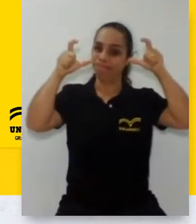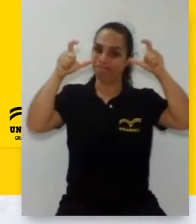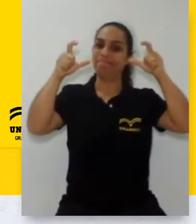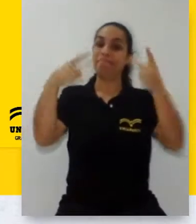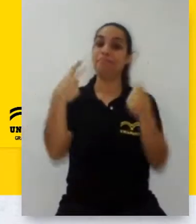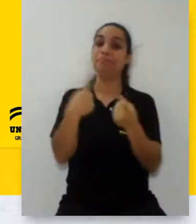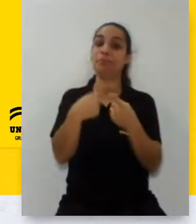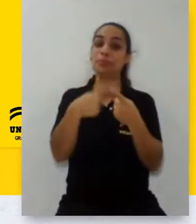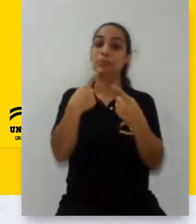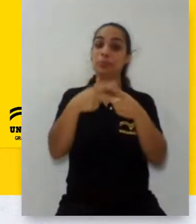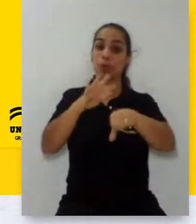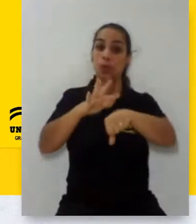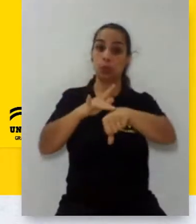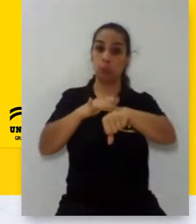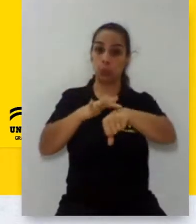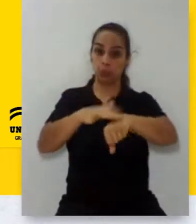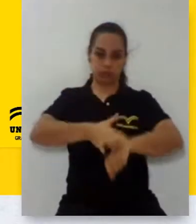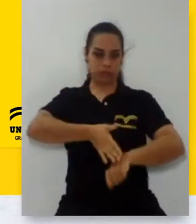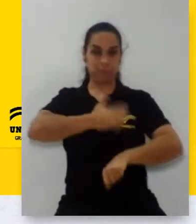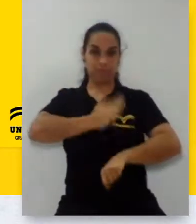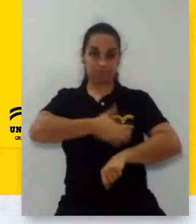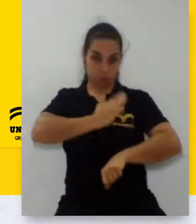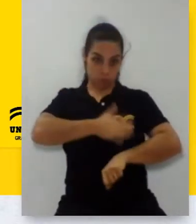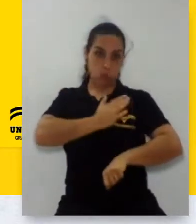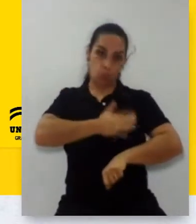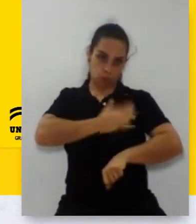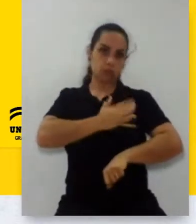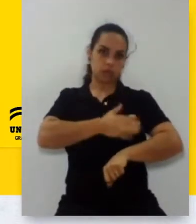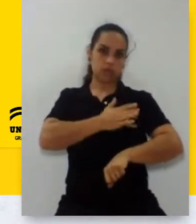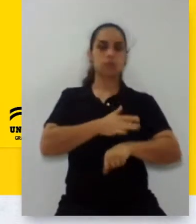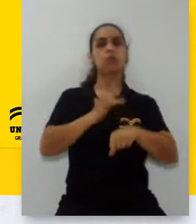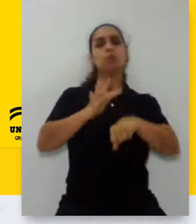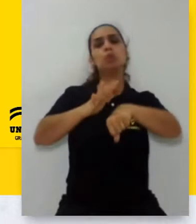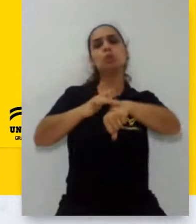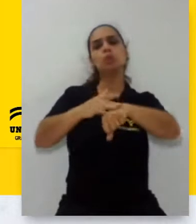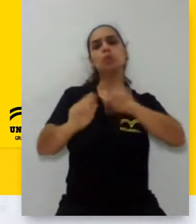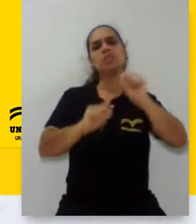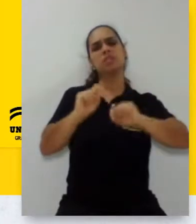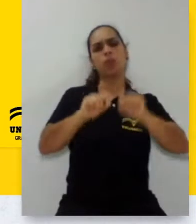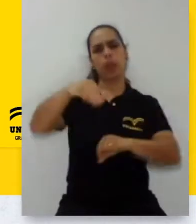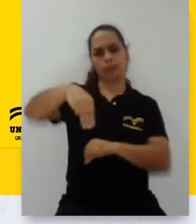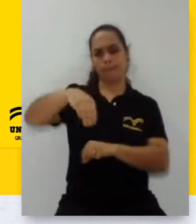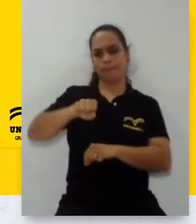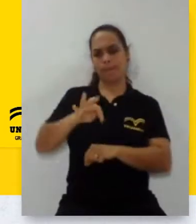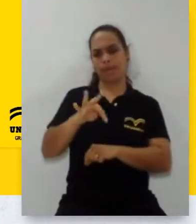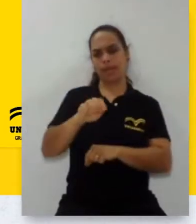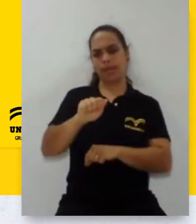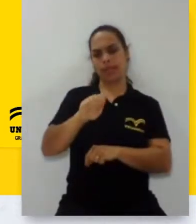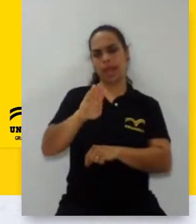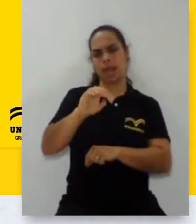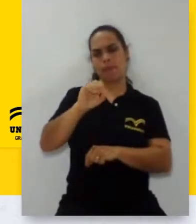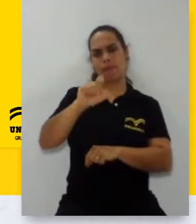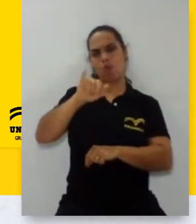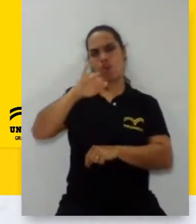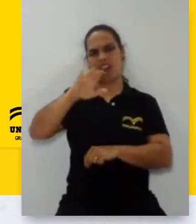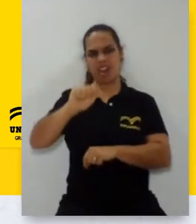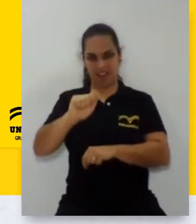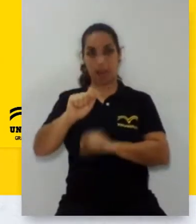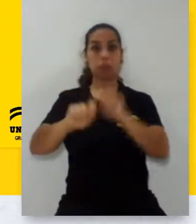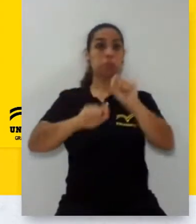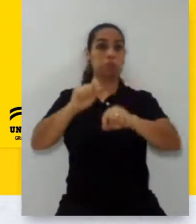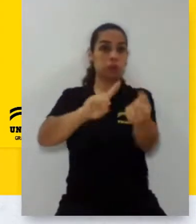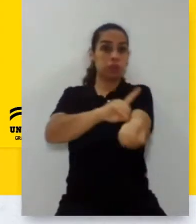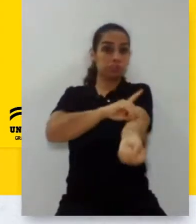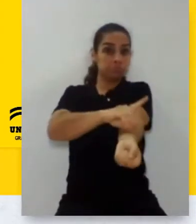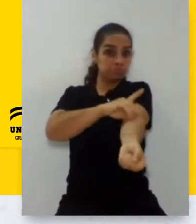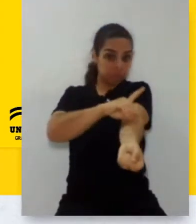doenças metabólicas, digamos assim. Doenças metabólicas, nós temos síndrome metabólica, hipertensão, o próprio diabetes. Tem gente que pensa que diabetes e